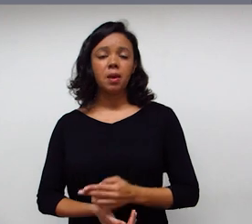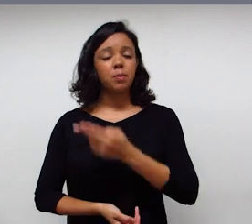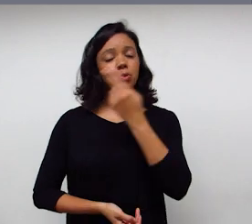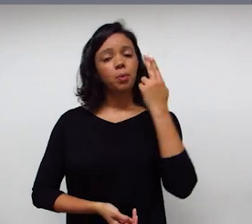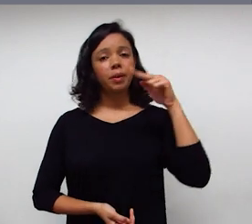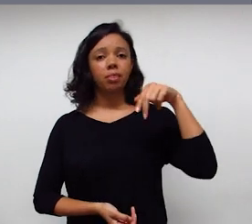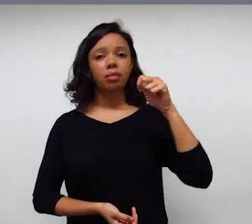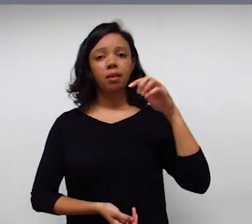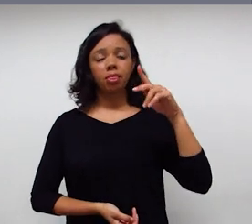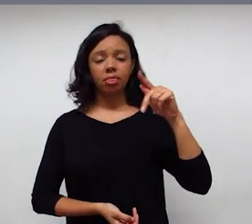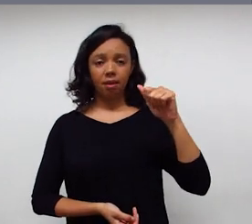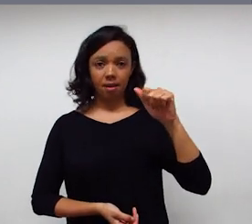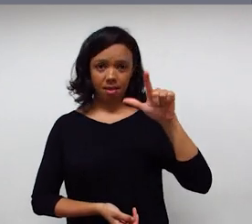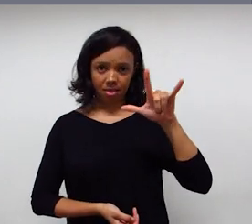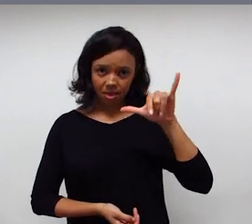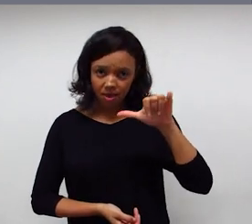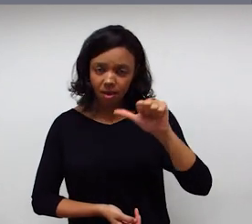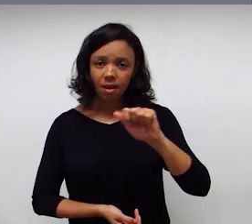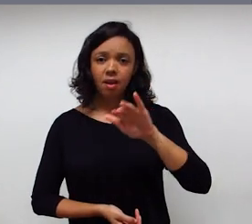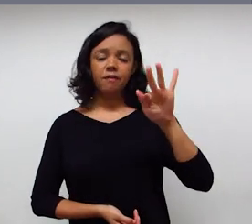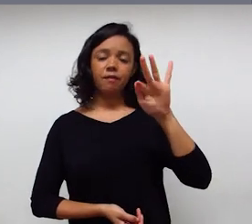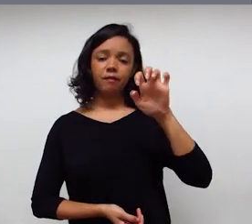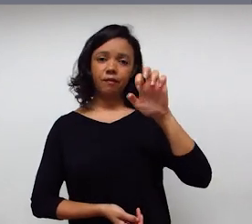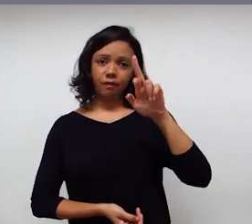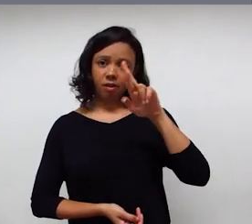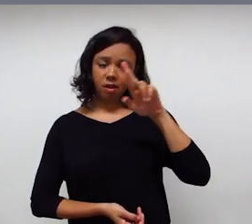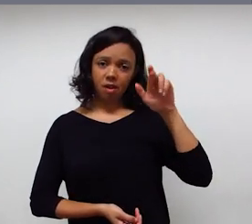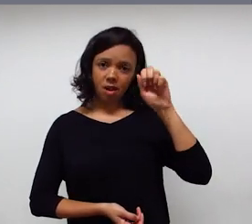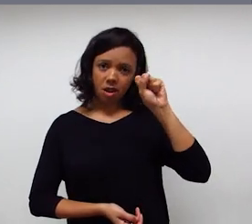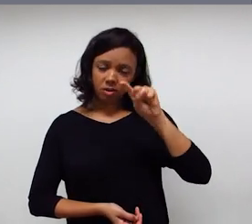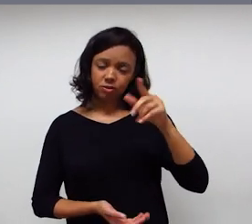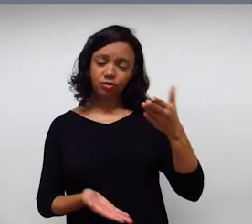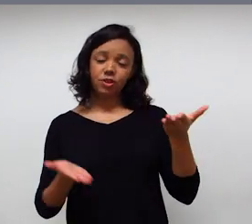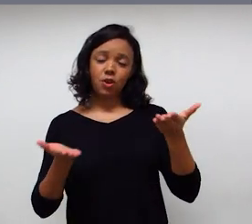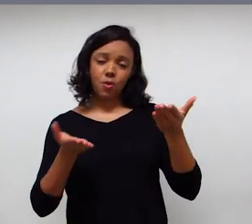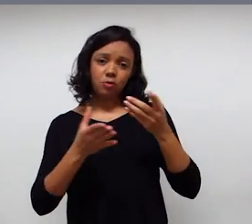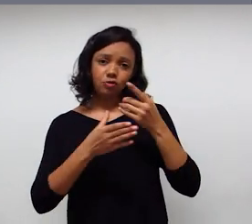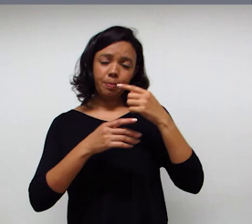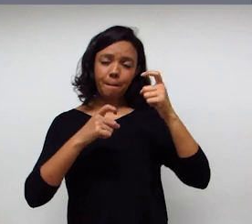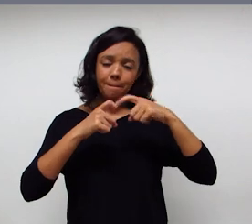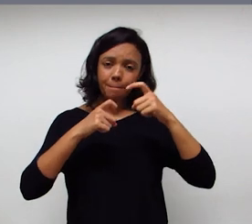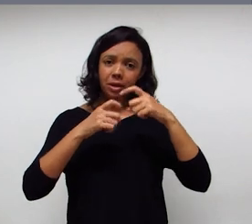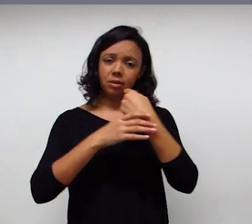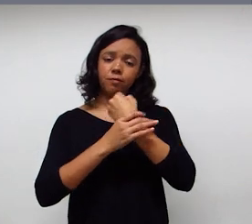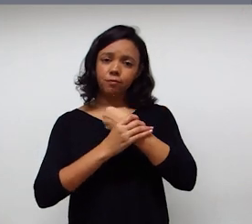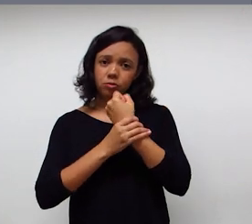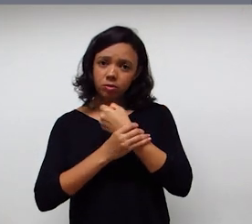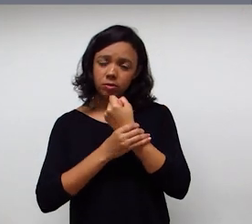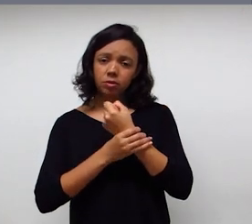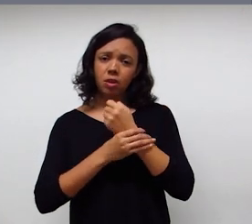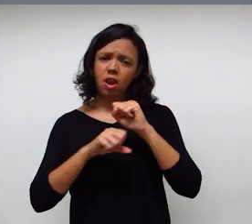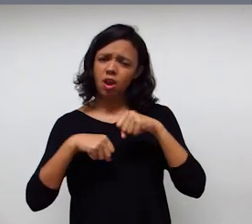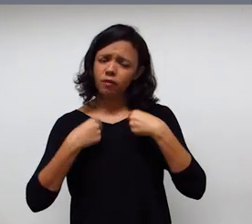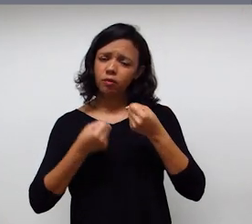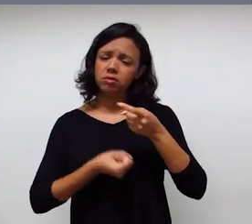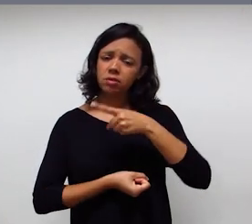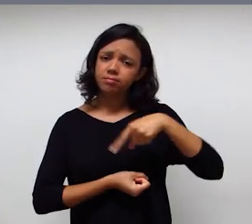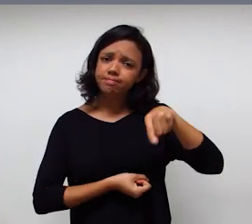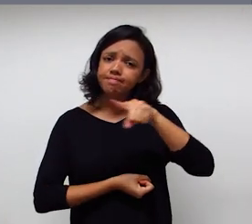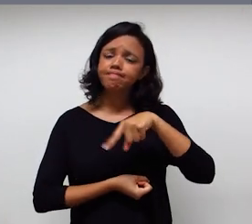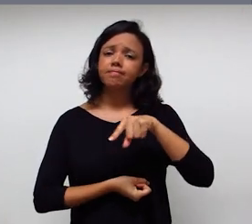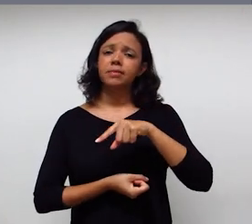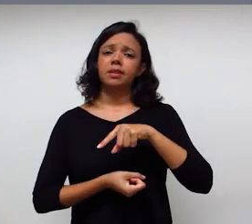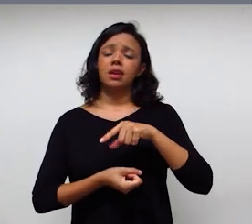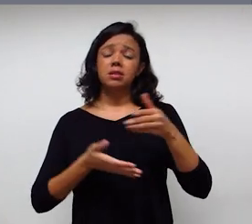Eu sou Natália Ferraz, fisioterapeuta, e venho hoje reforçar para vocês que diante de um momento em que